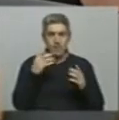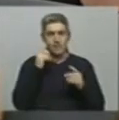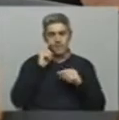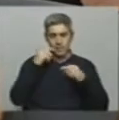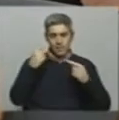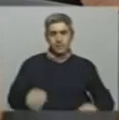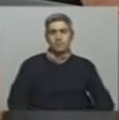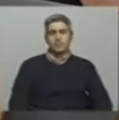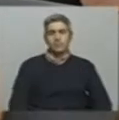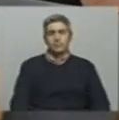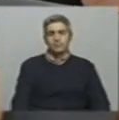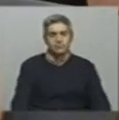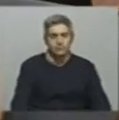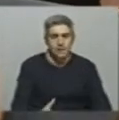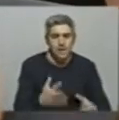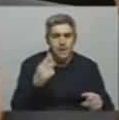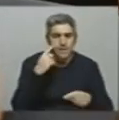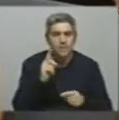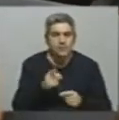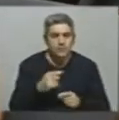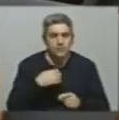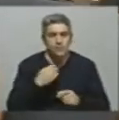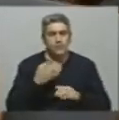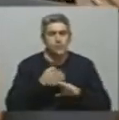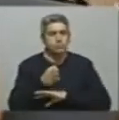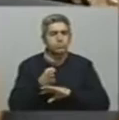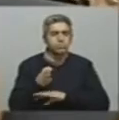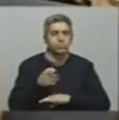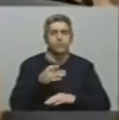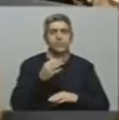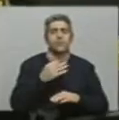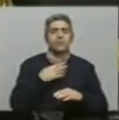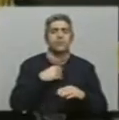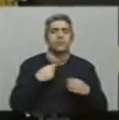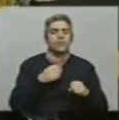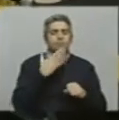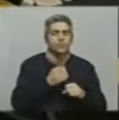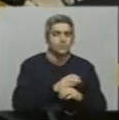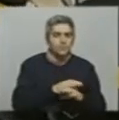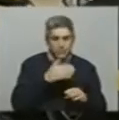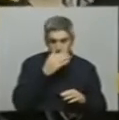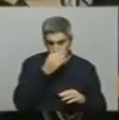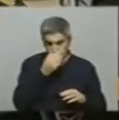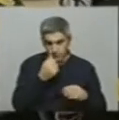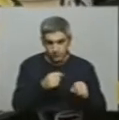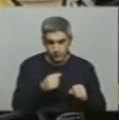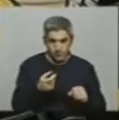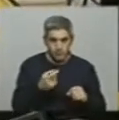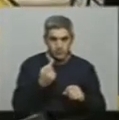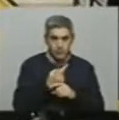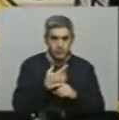viagem. Que grande viagem é essa? Explique-nos lá. Quando é que deixou de ter o gosto de viajar sozinho e com a moto, porque isso é uma